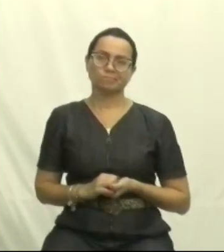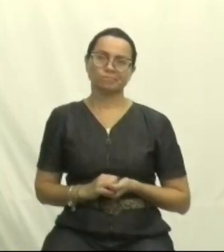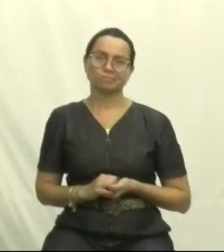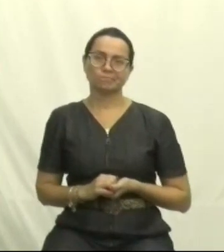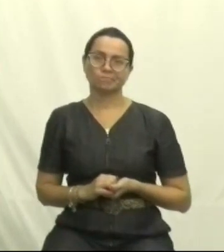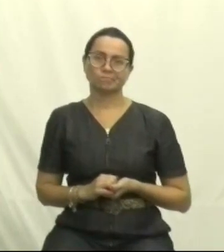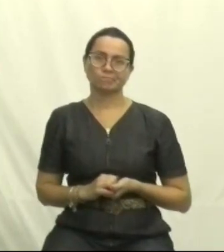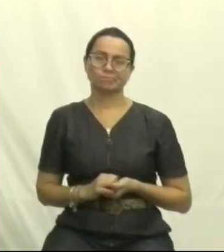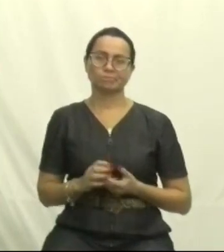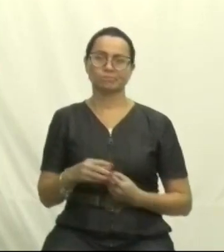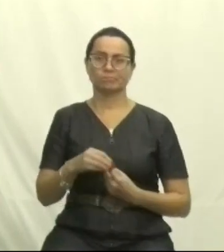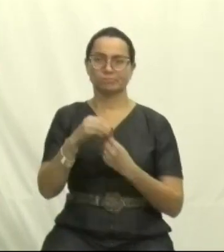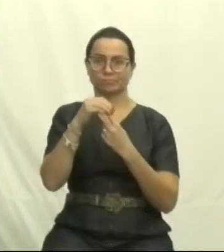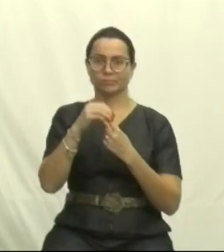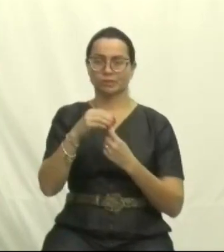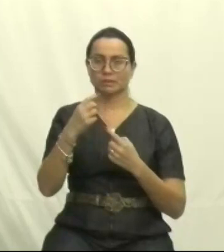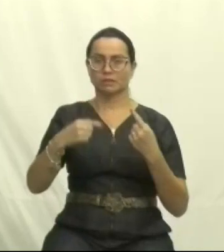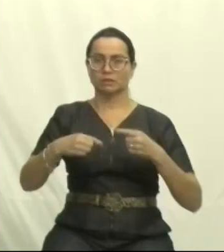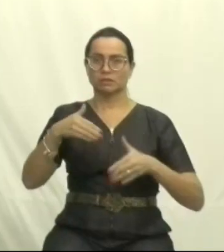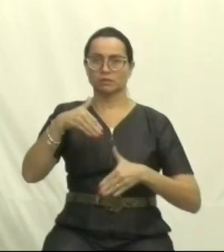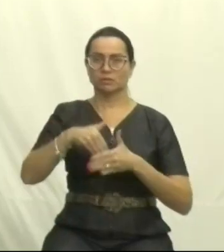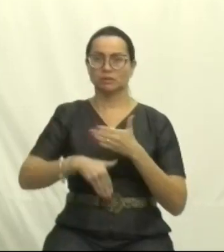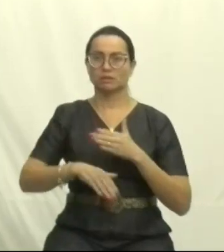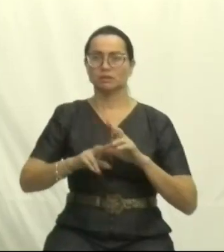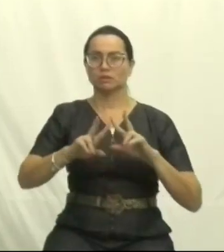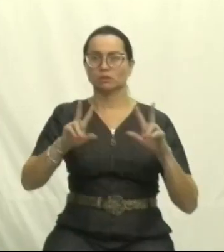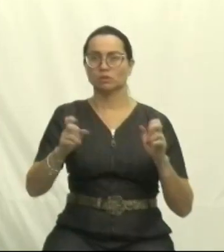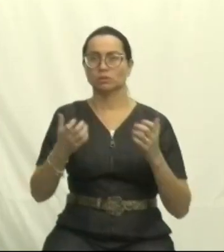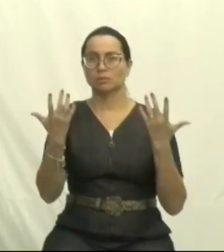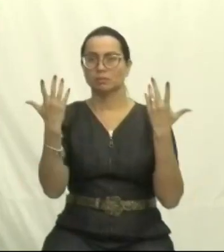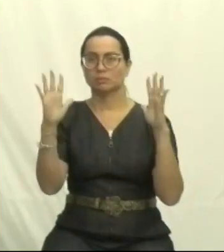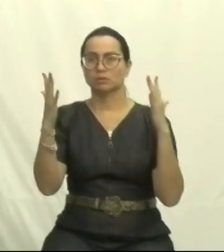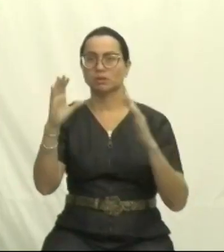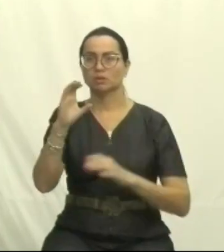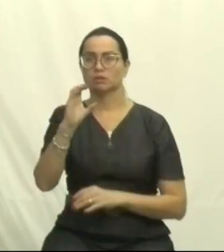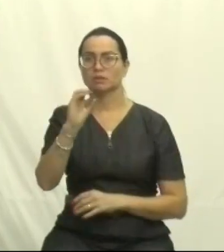Em única discussão e votação, a moção